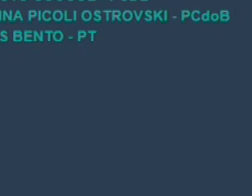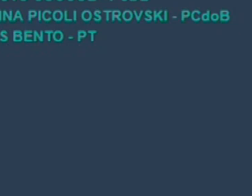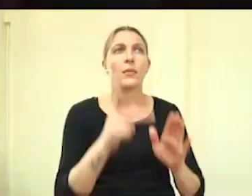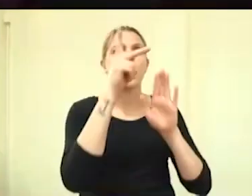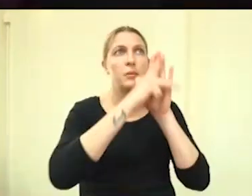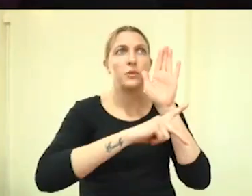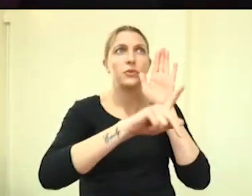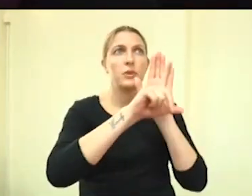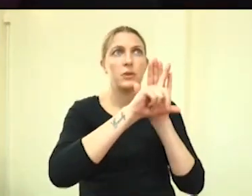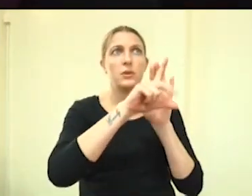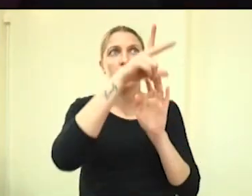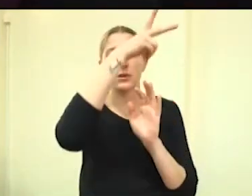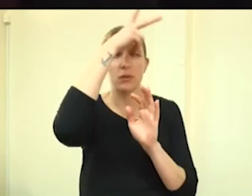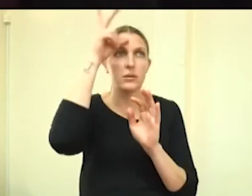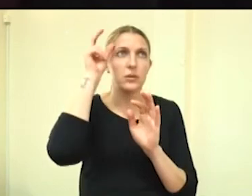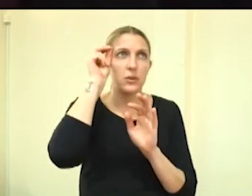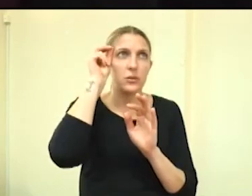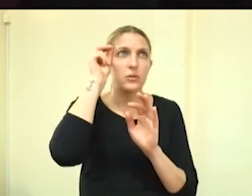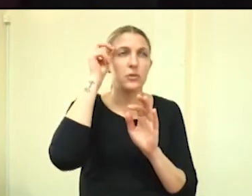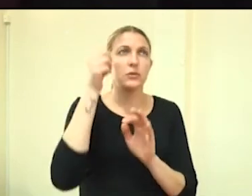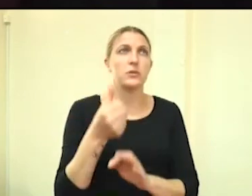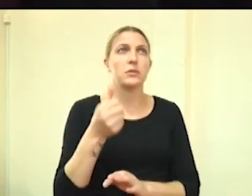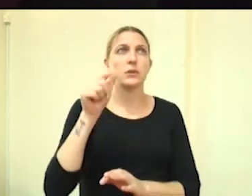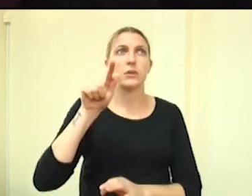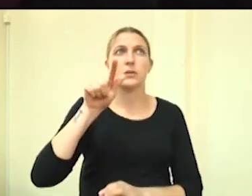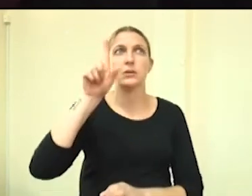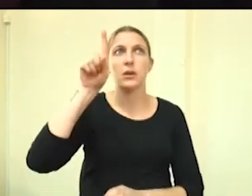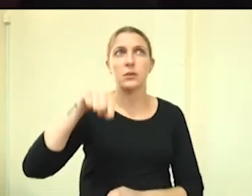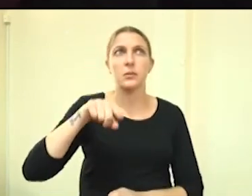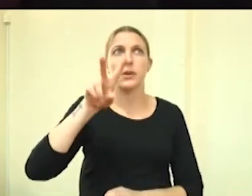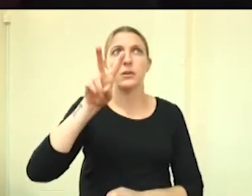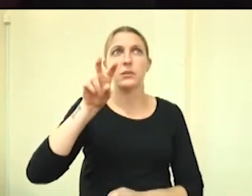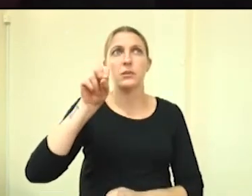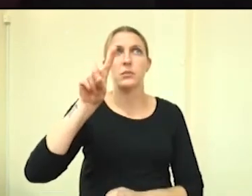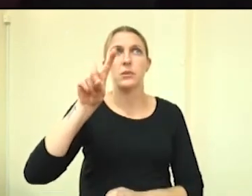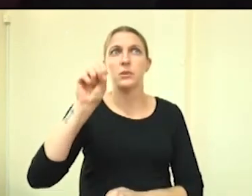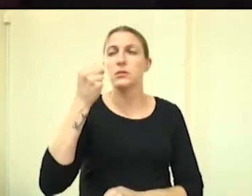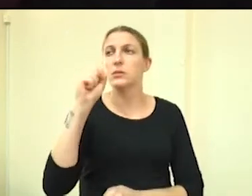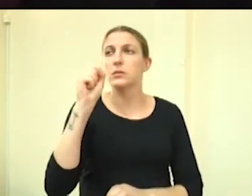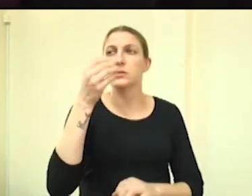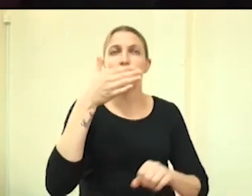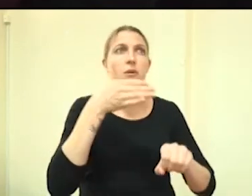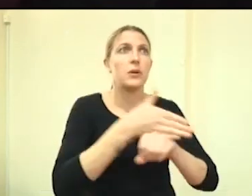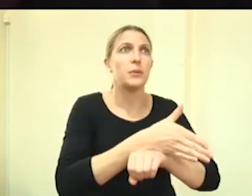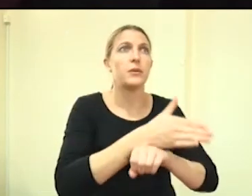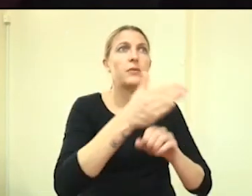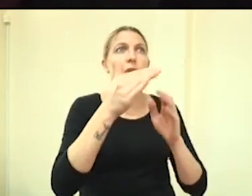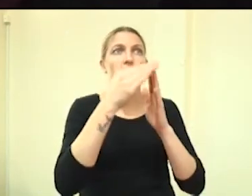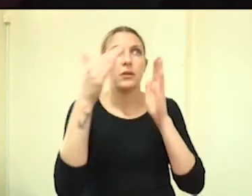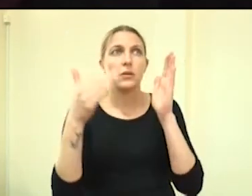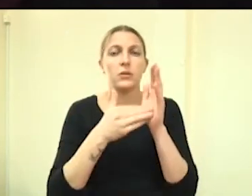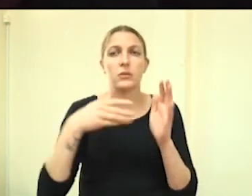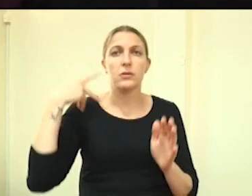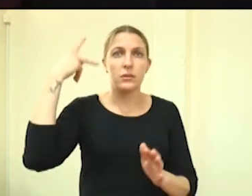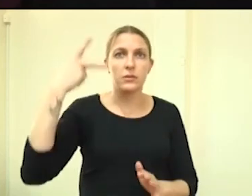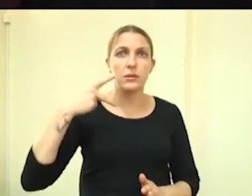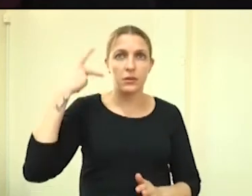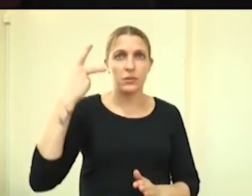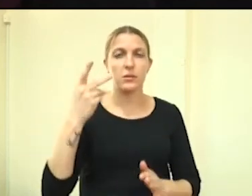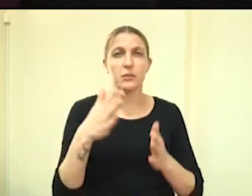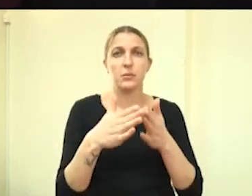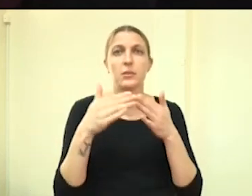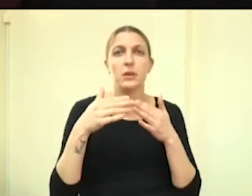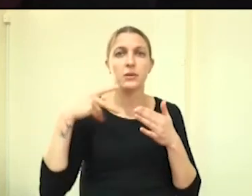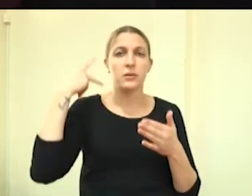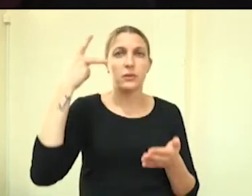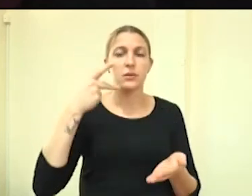Projeto de Lei Executivo 67/2018, então aprovado pela unanimidade dos senhores vereadores. Solicito agora ao